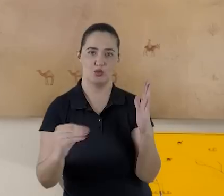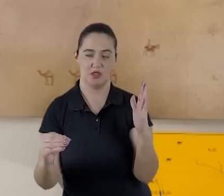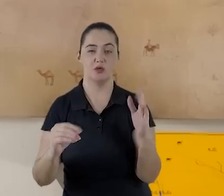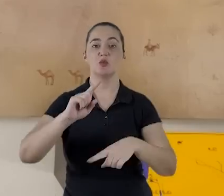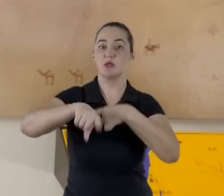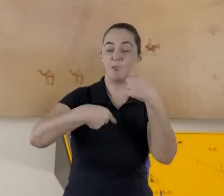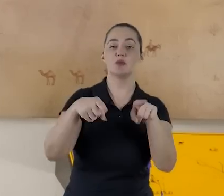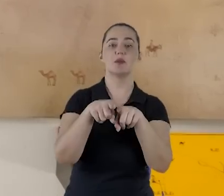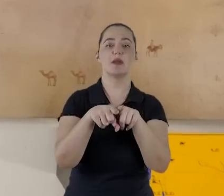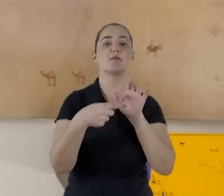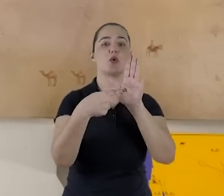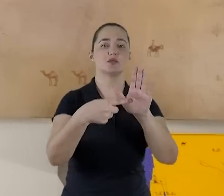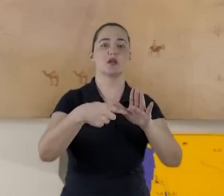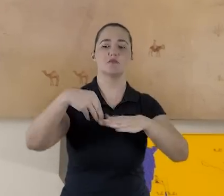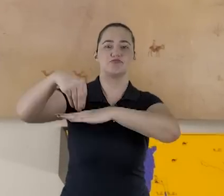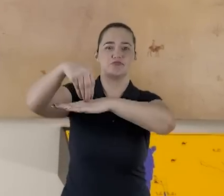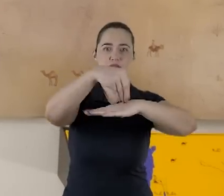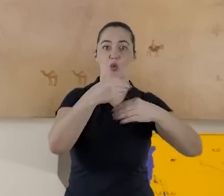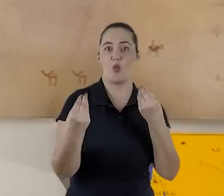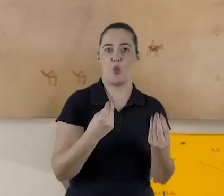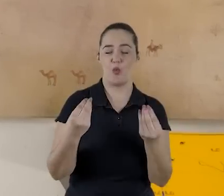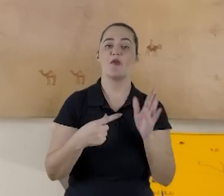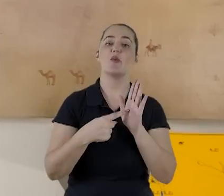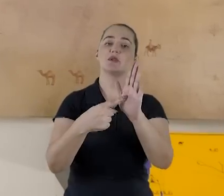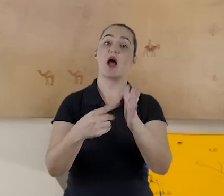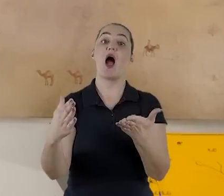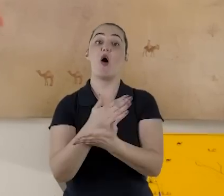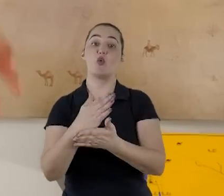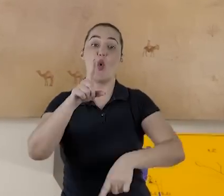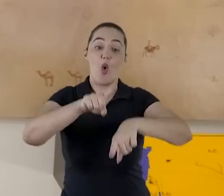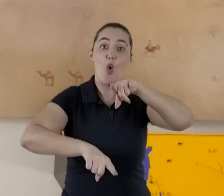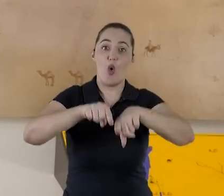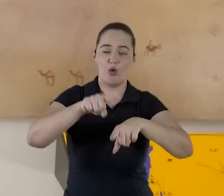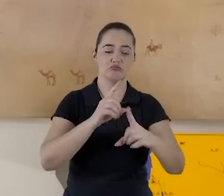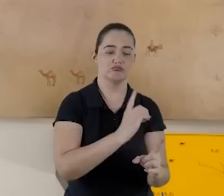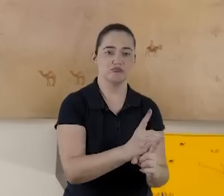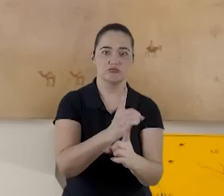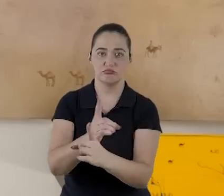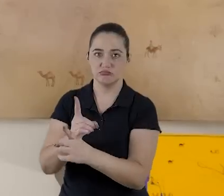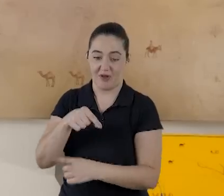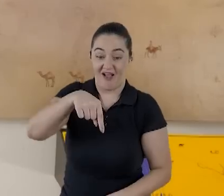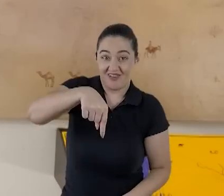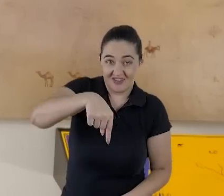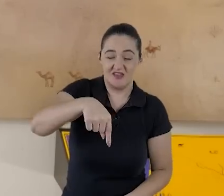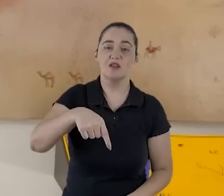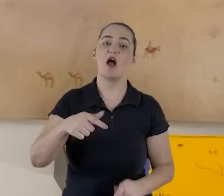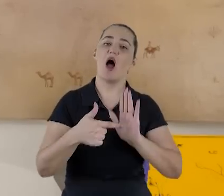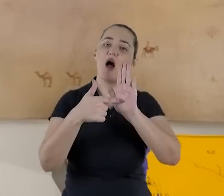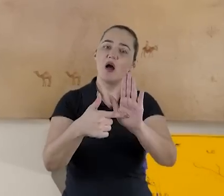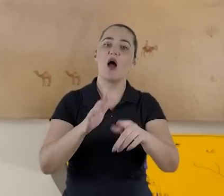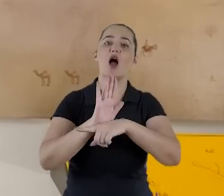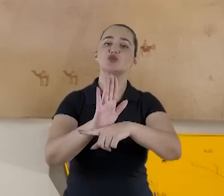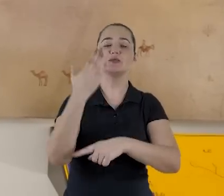sítio arqueológico em si, eu quero apresentar para você alguns objetos que foram encontrados aqui nas escavações e que ajudam a contar um pouquinho